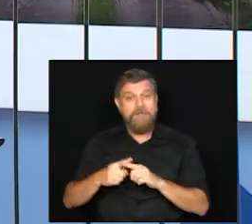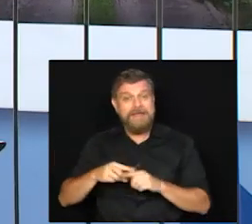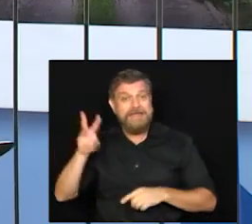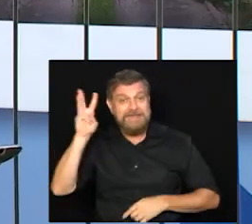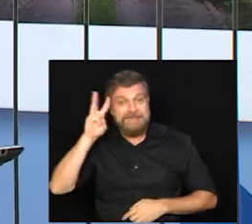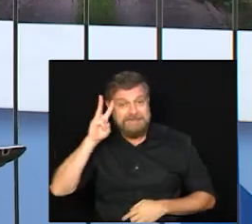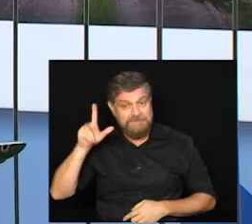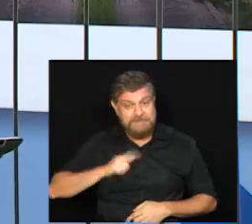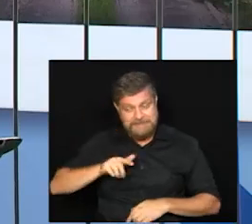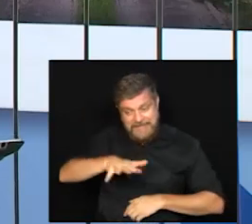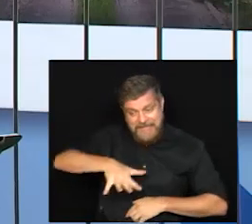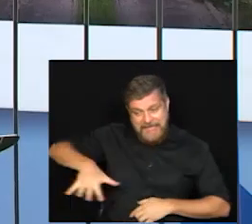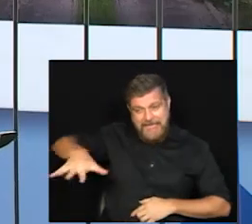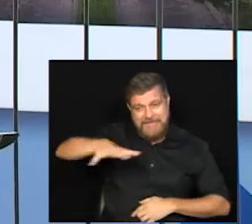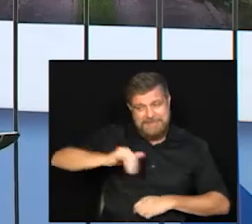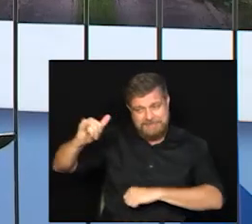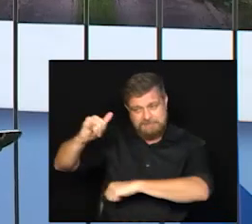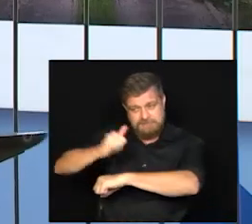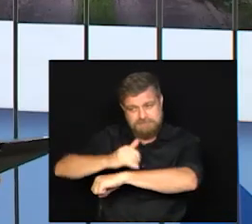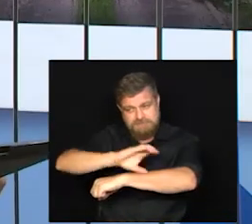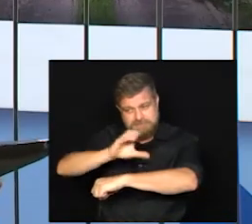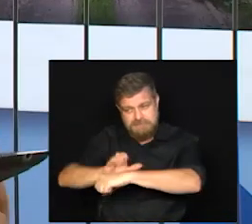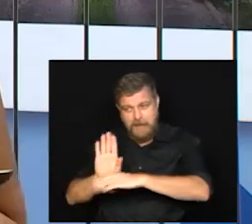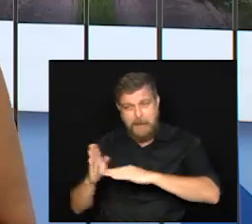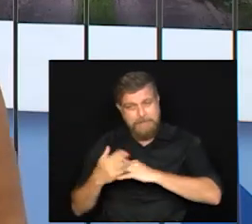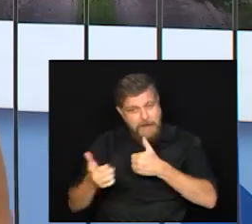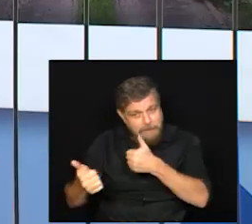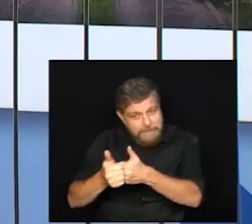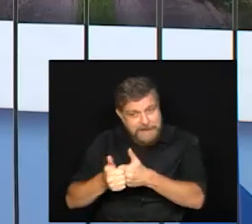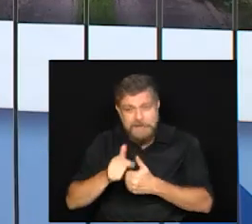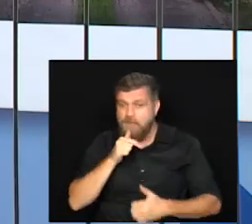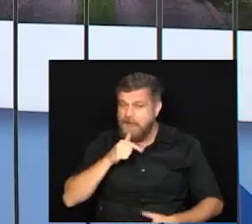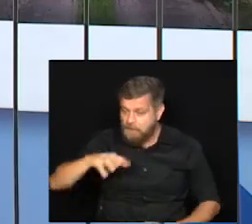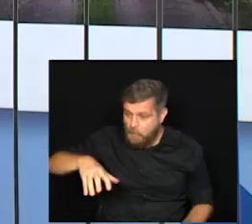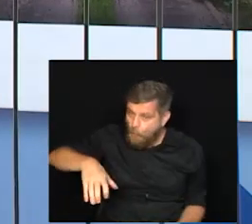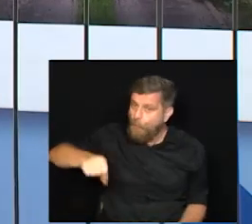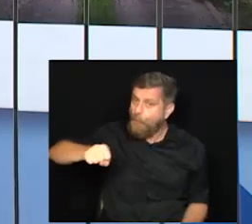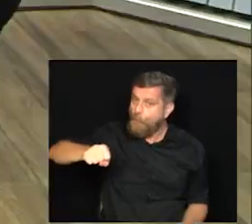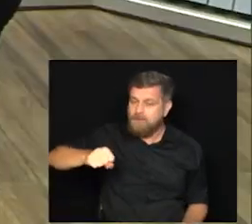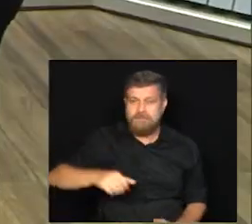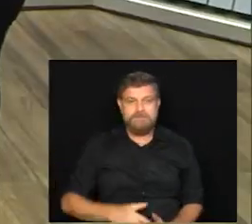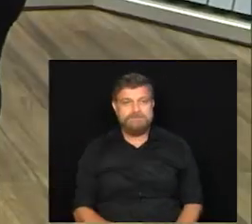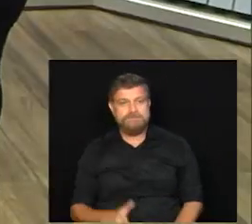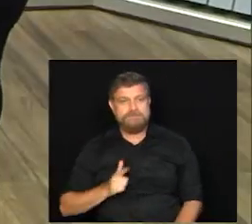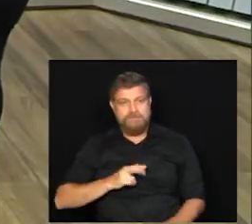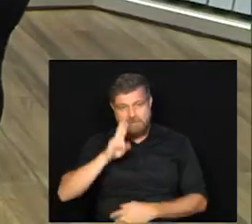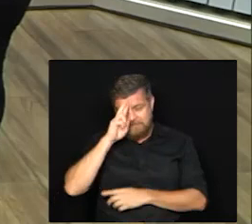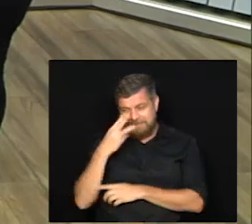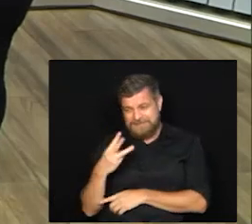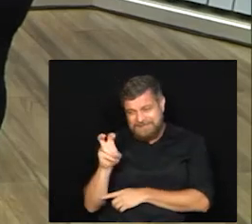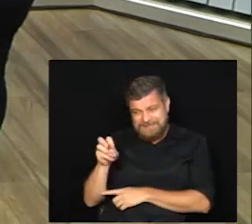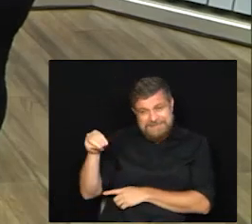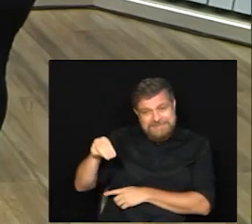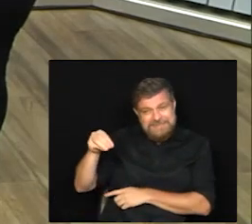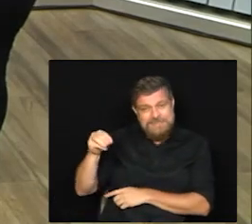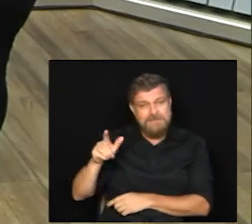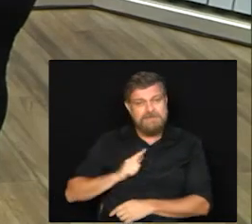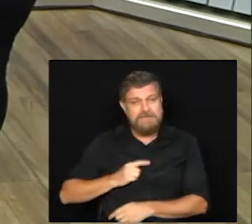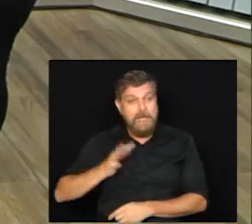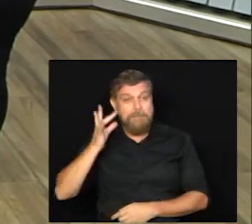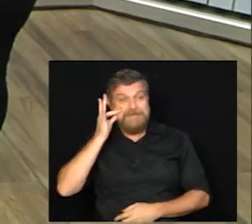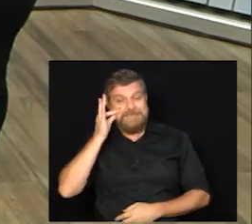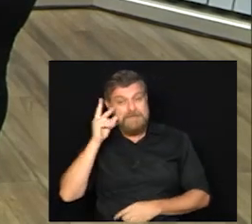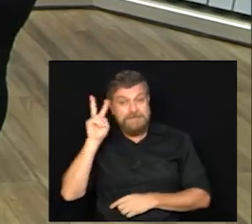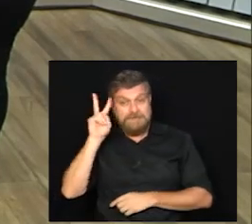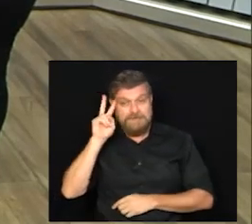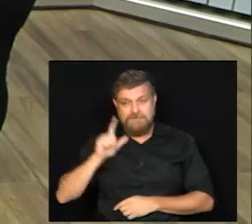terça-feira essas regiões, você que mora em um desses bairros, não fique sem água. 12h35, nós estamos ao vivo nesta